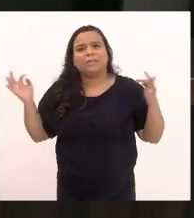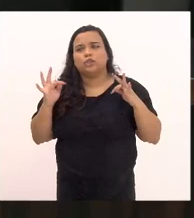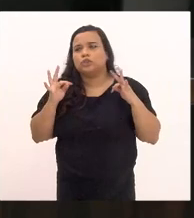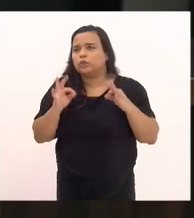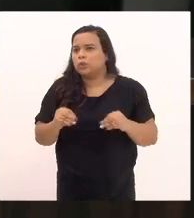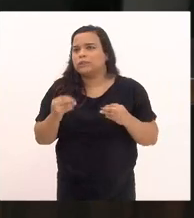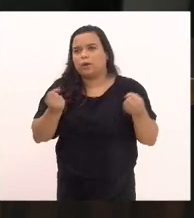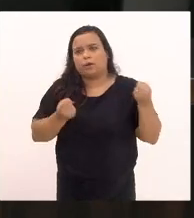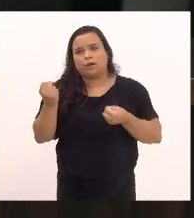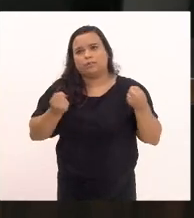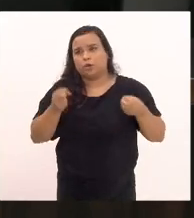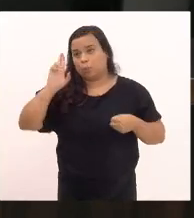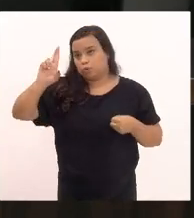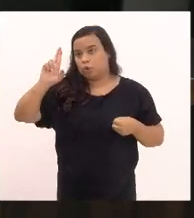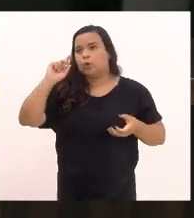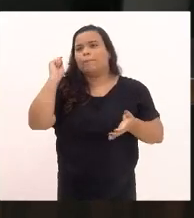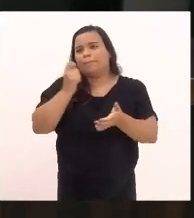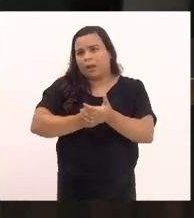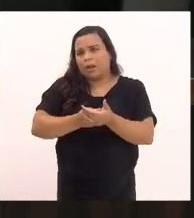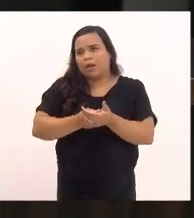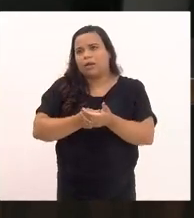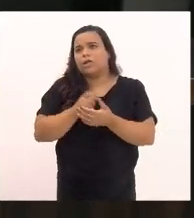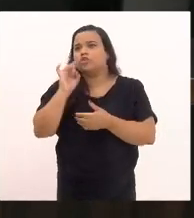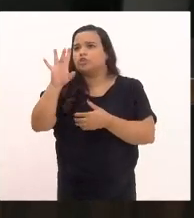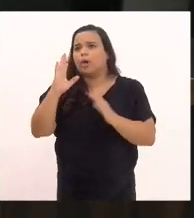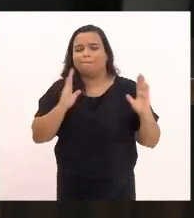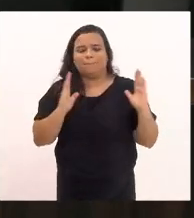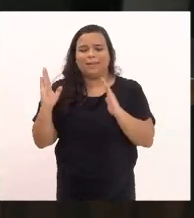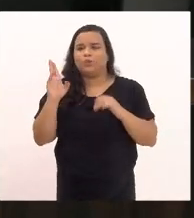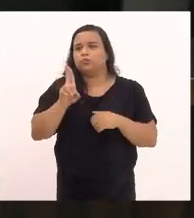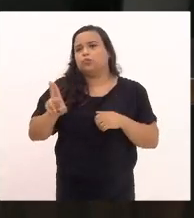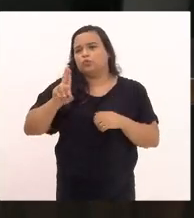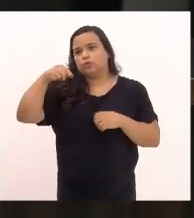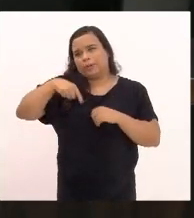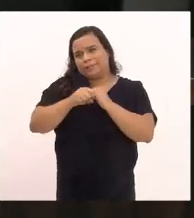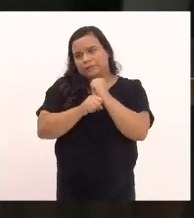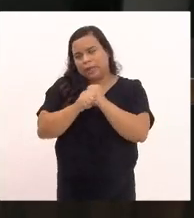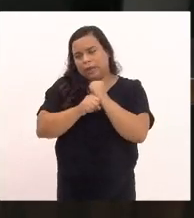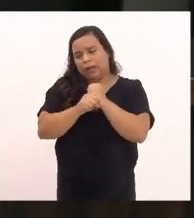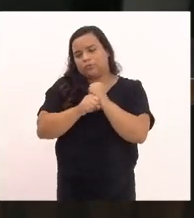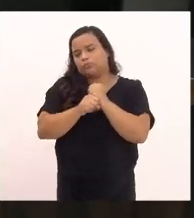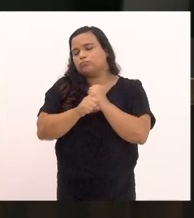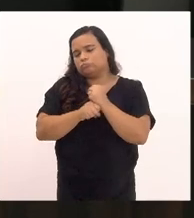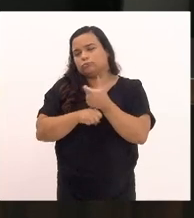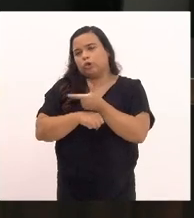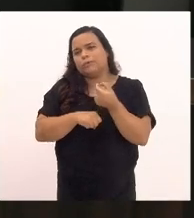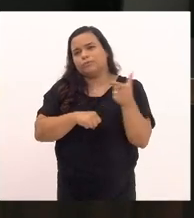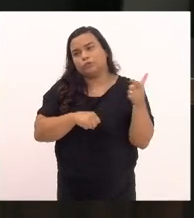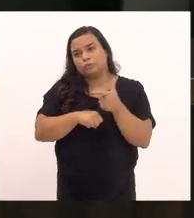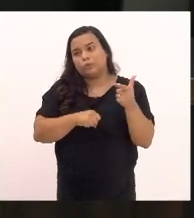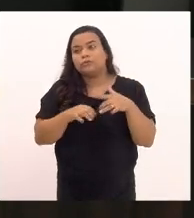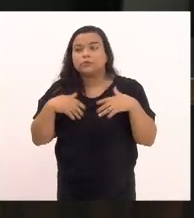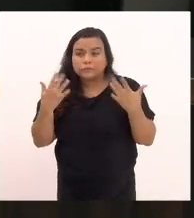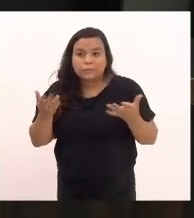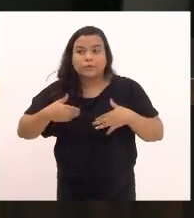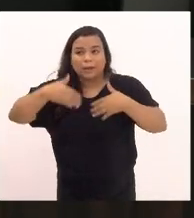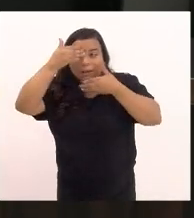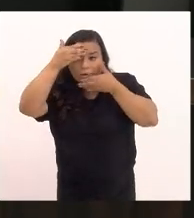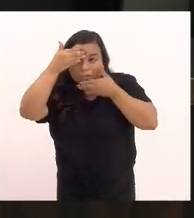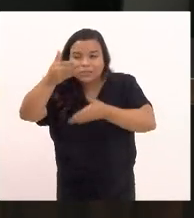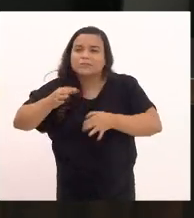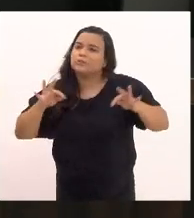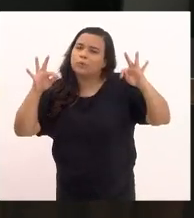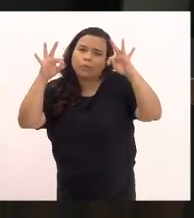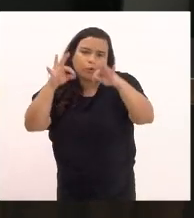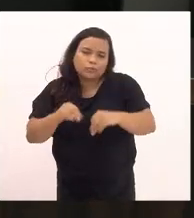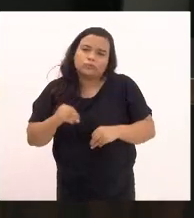no período que usou no ano de 2022, proporcional. Então, agradeço a Vossas